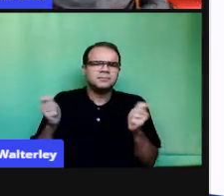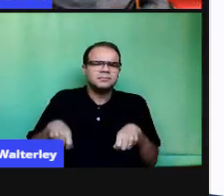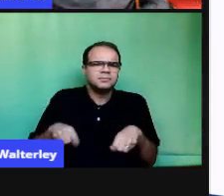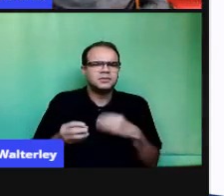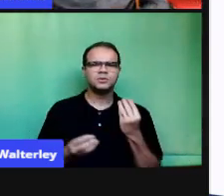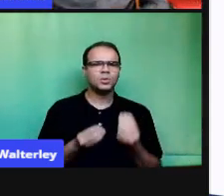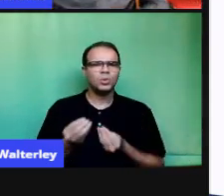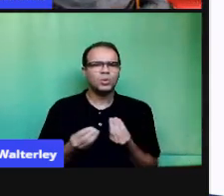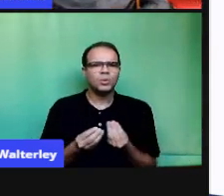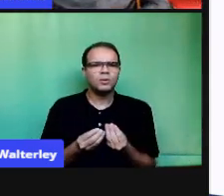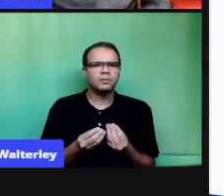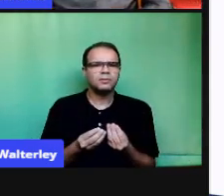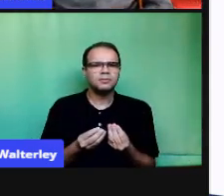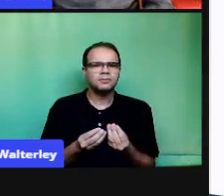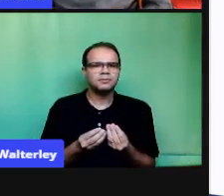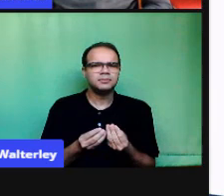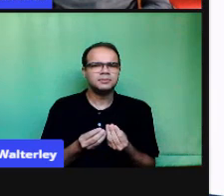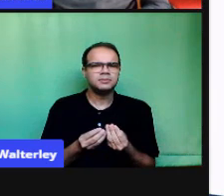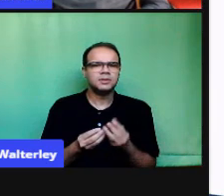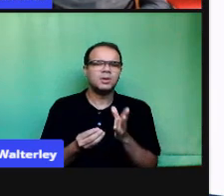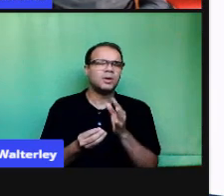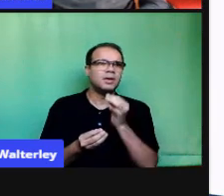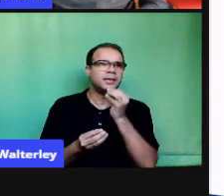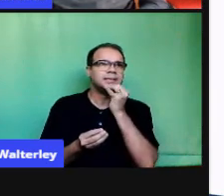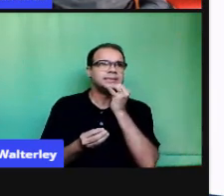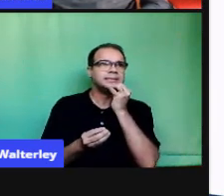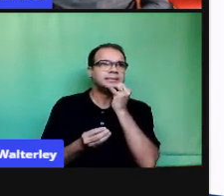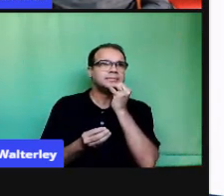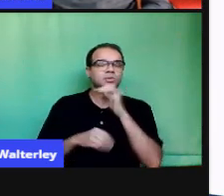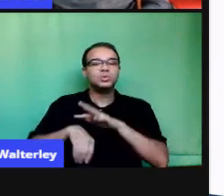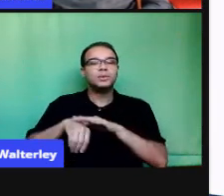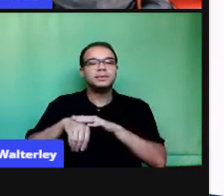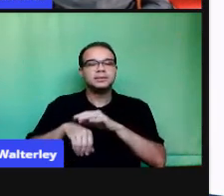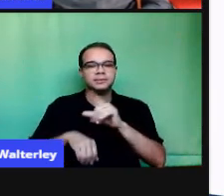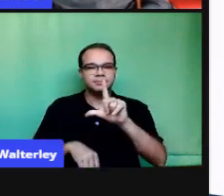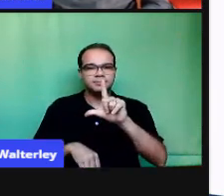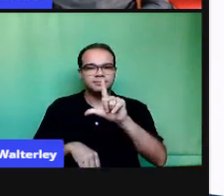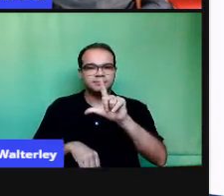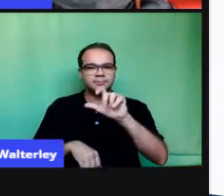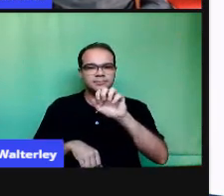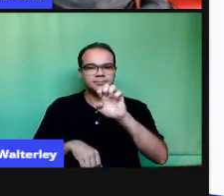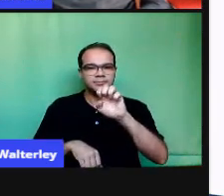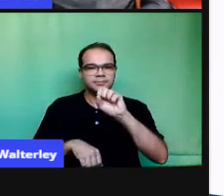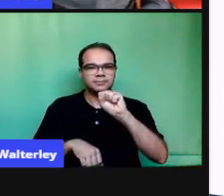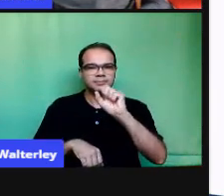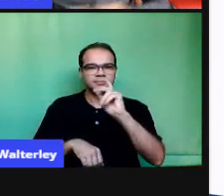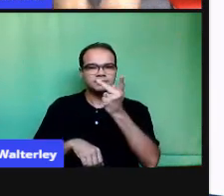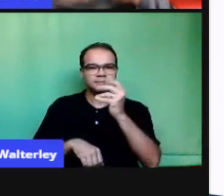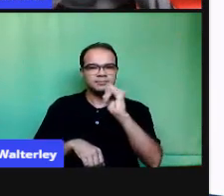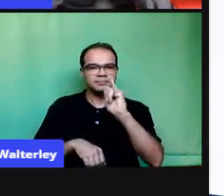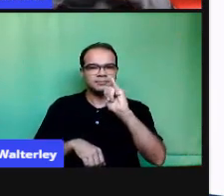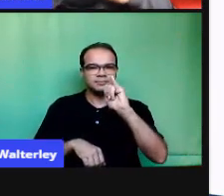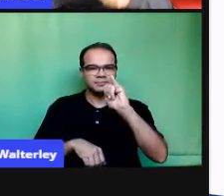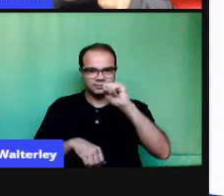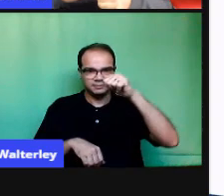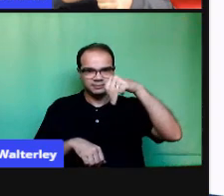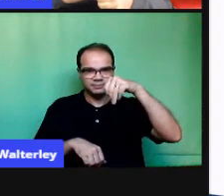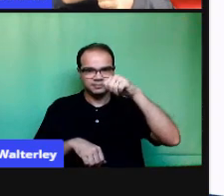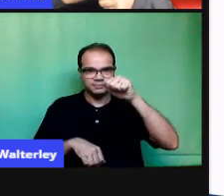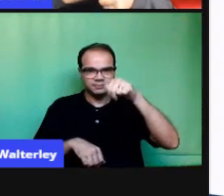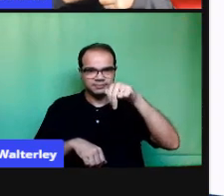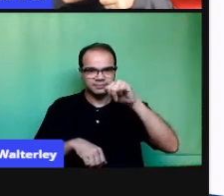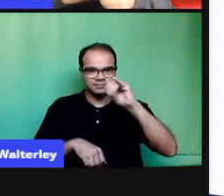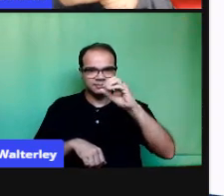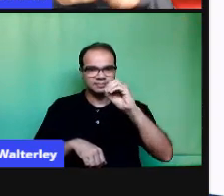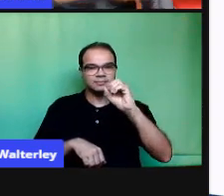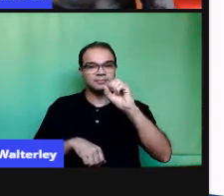nós olharmos, por exemplo, se for tratar com uma doença como leishmaniose, né, que é uma zoonose. Se nós não tratarmos o